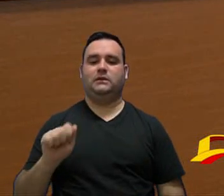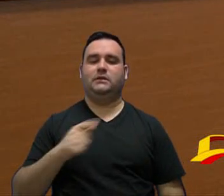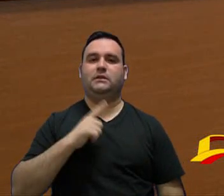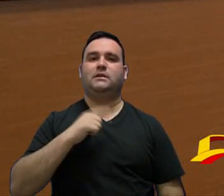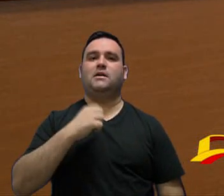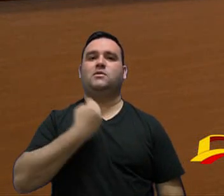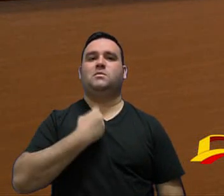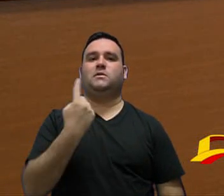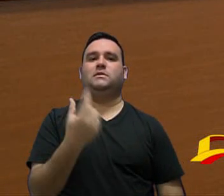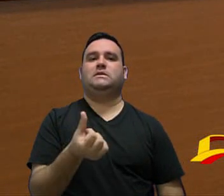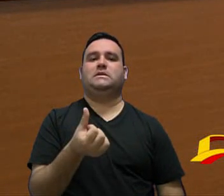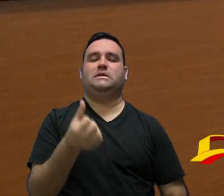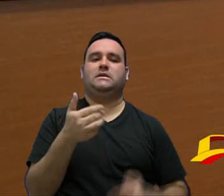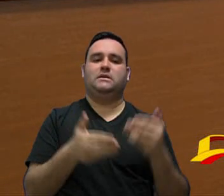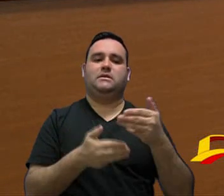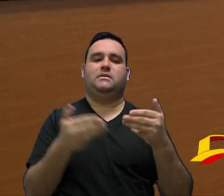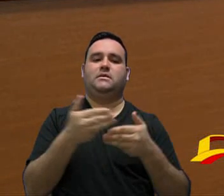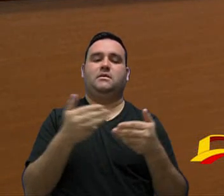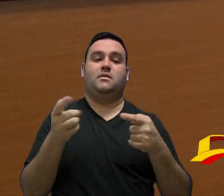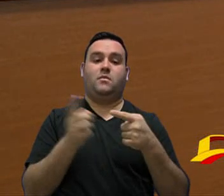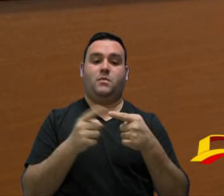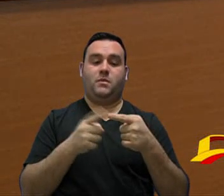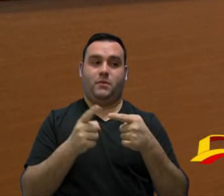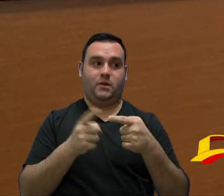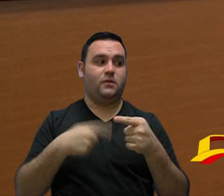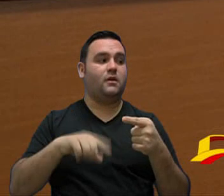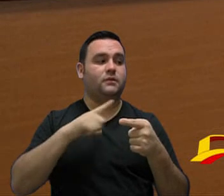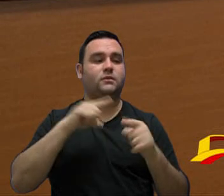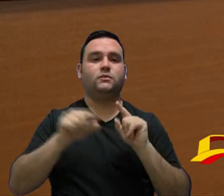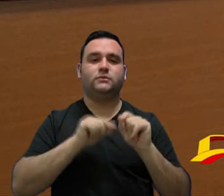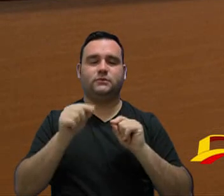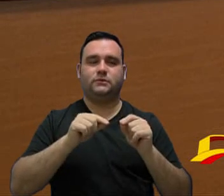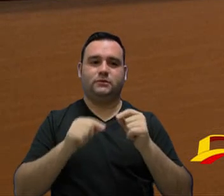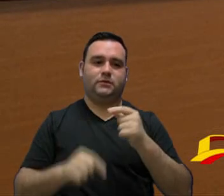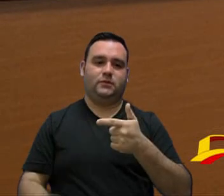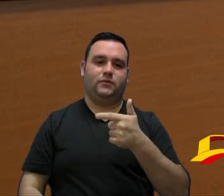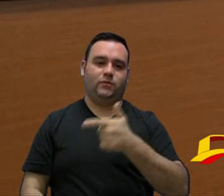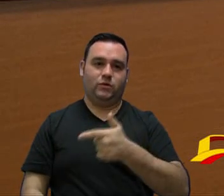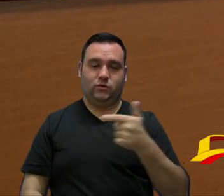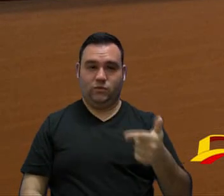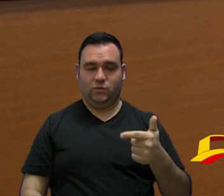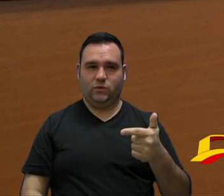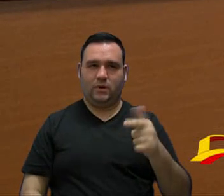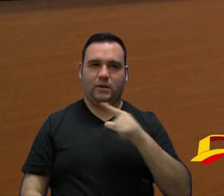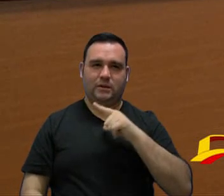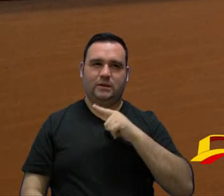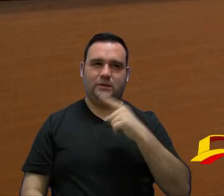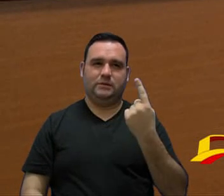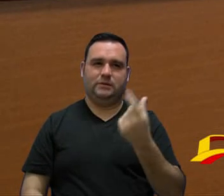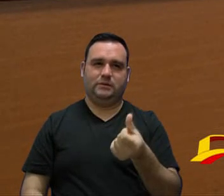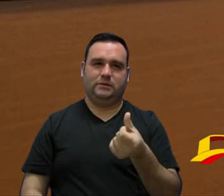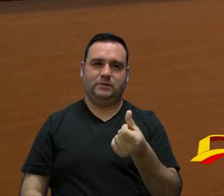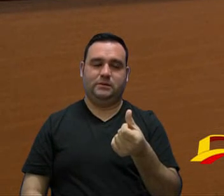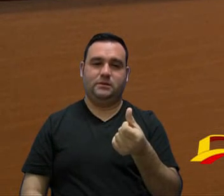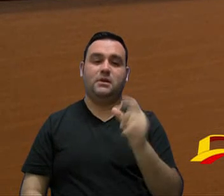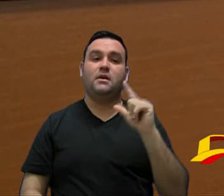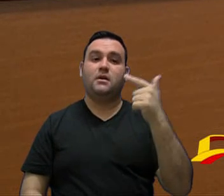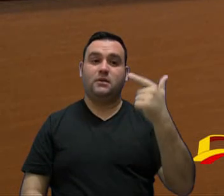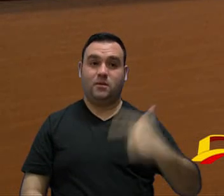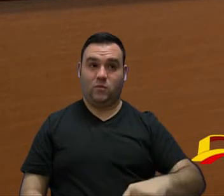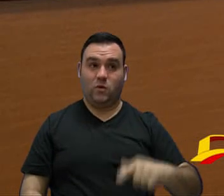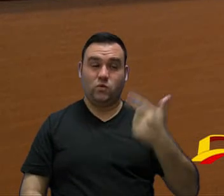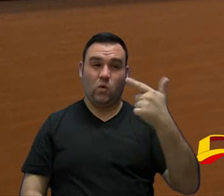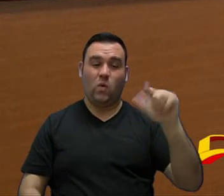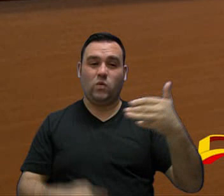está no slide nº 16 esse primeiro slide nós temos ainda 22 páginas está na 16 e